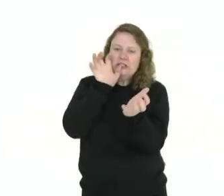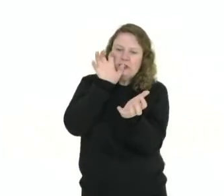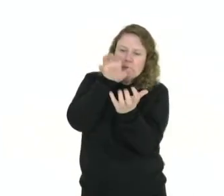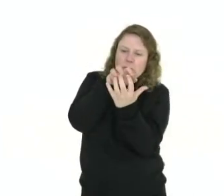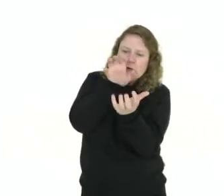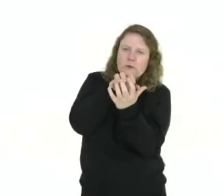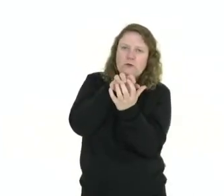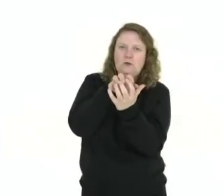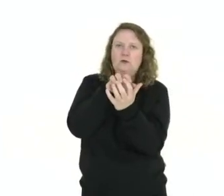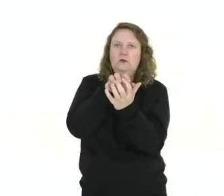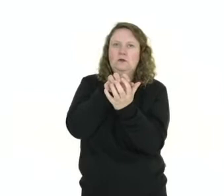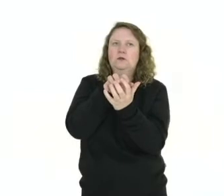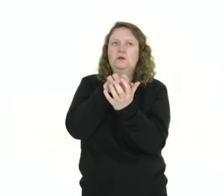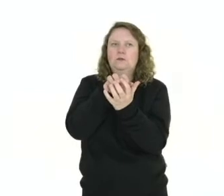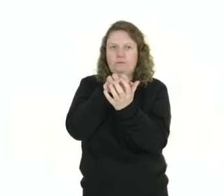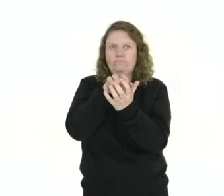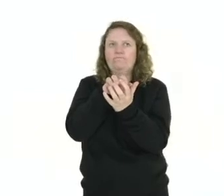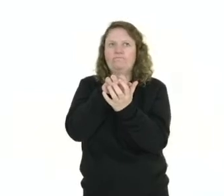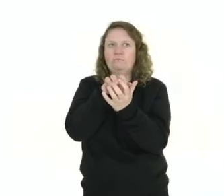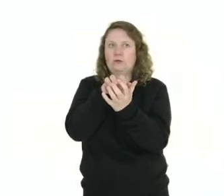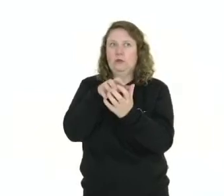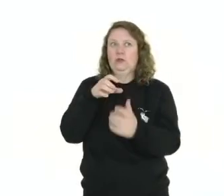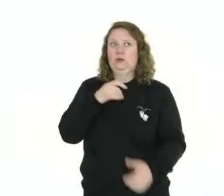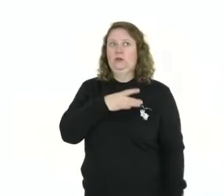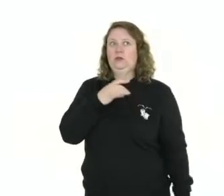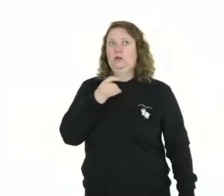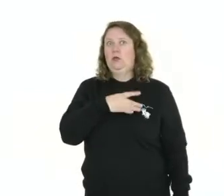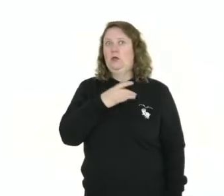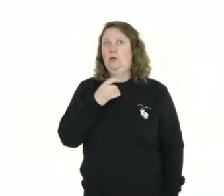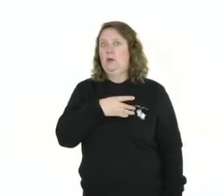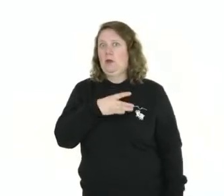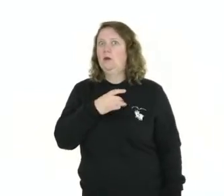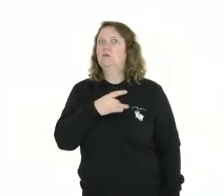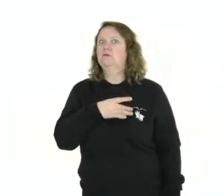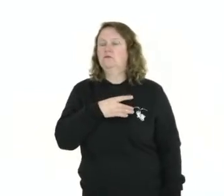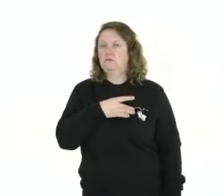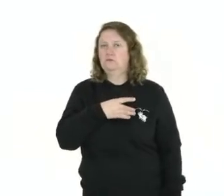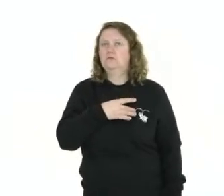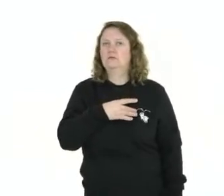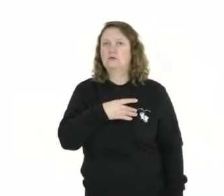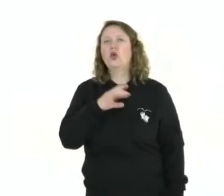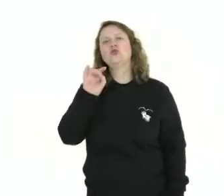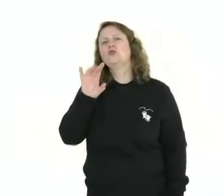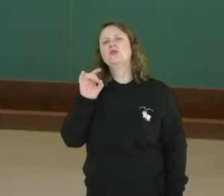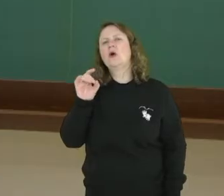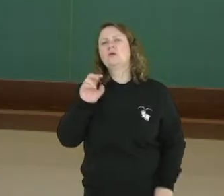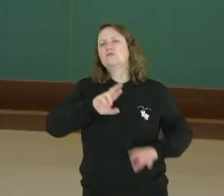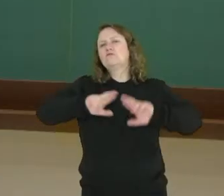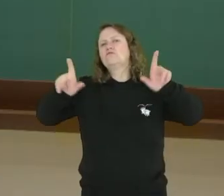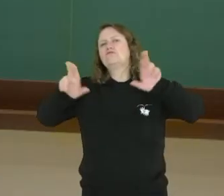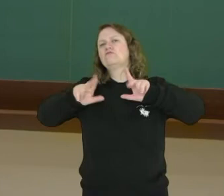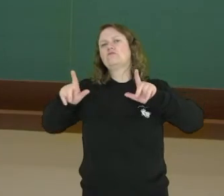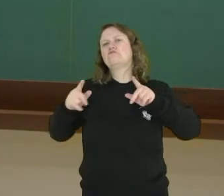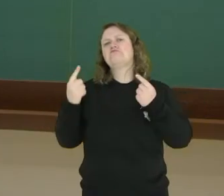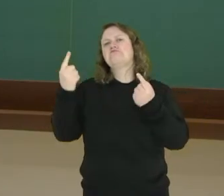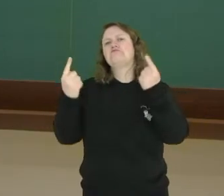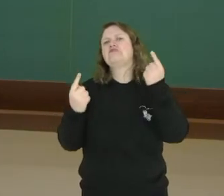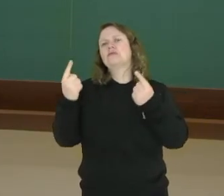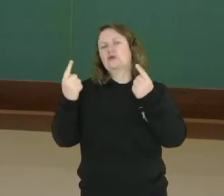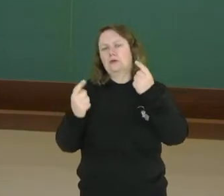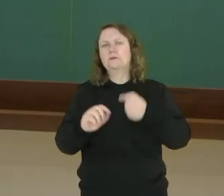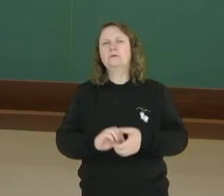que pânico, né? Observar esses dentes aqui dos crocodilos. Então, são algumas características que a gente observa ali que